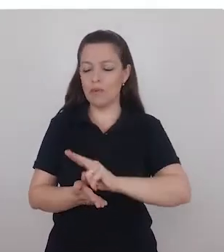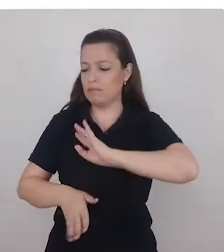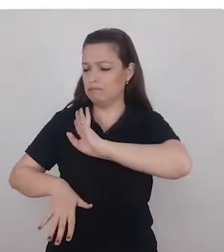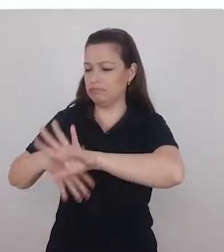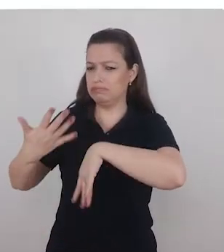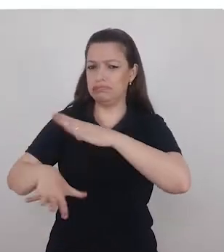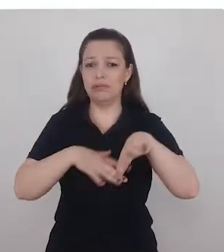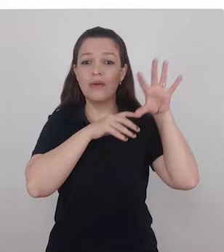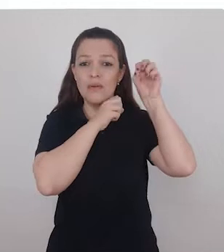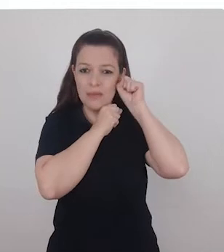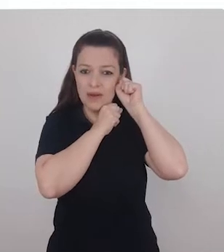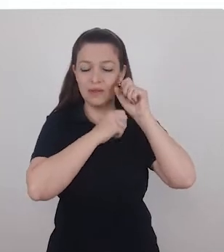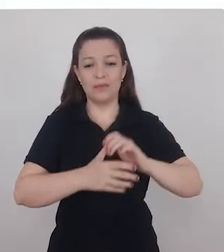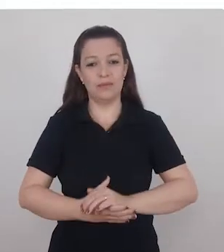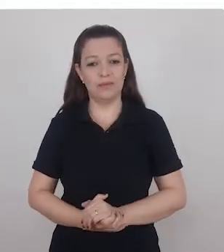todo bagunçado.